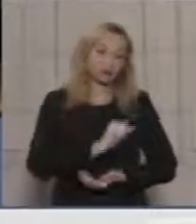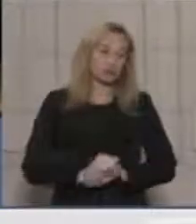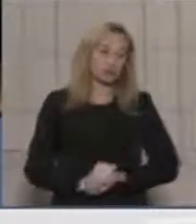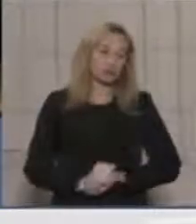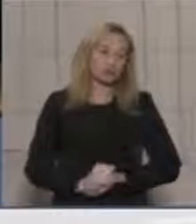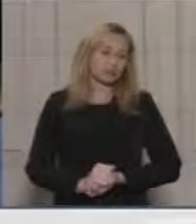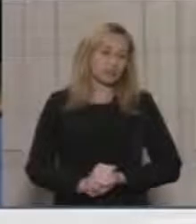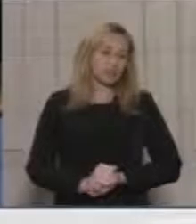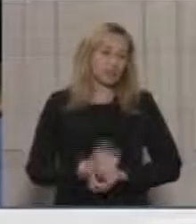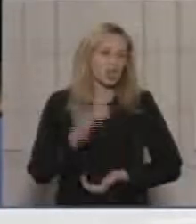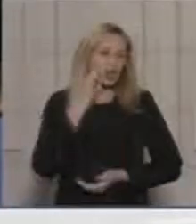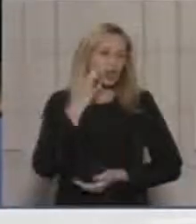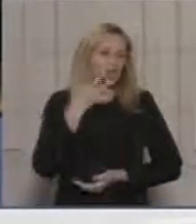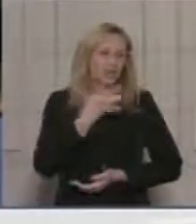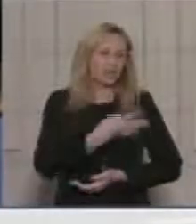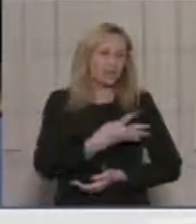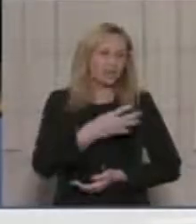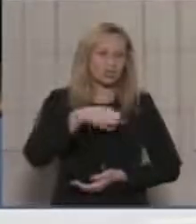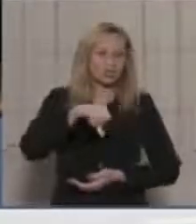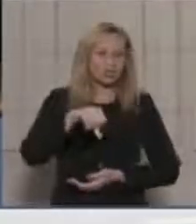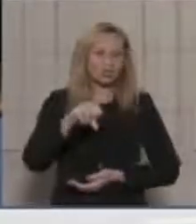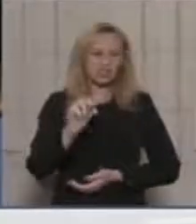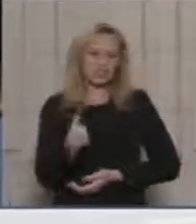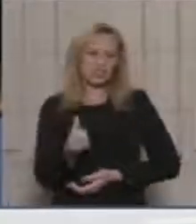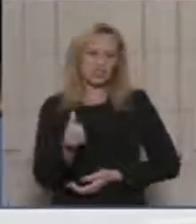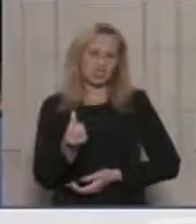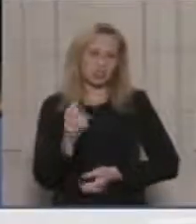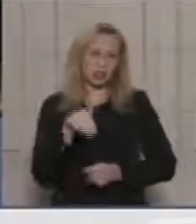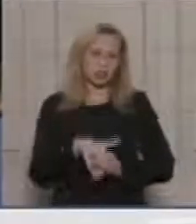eu não me engano, 496 votos.